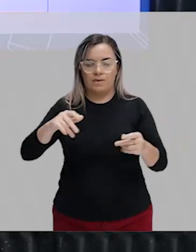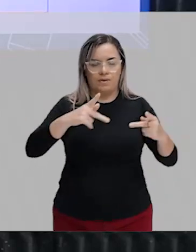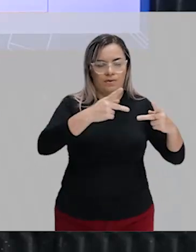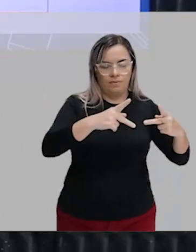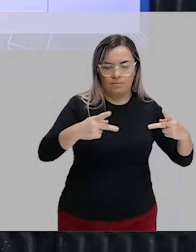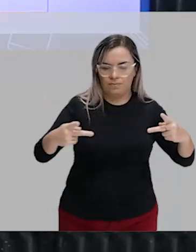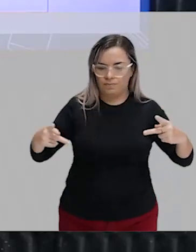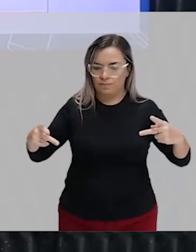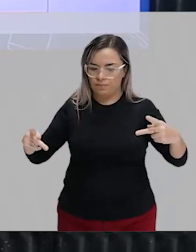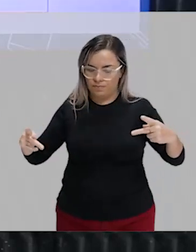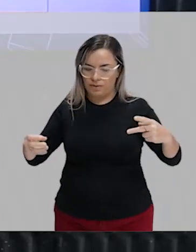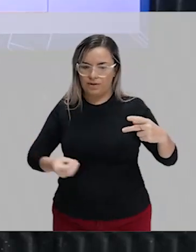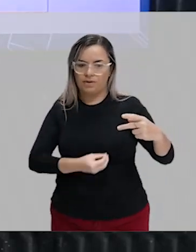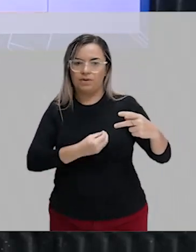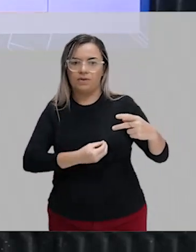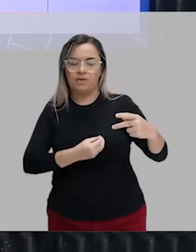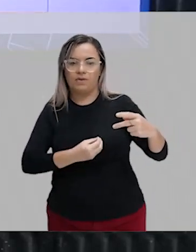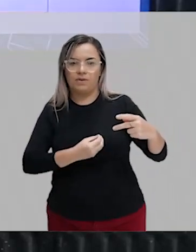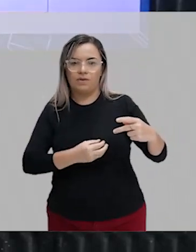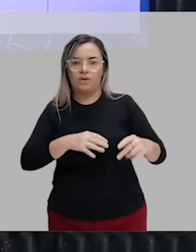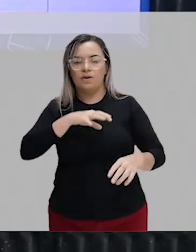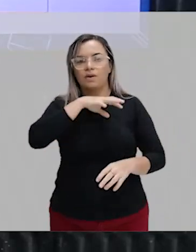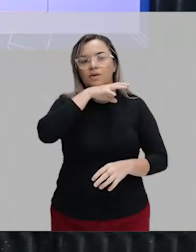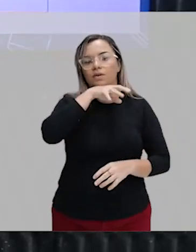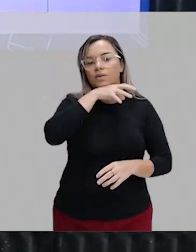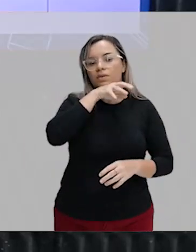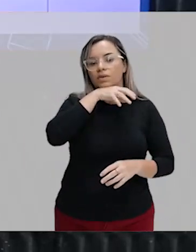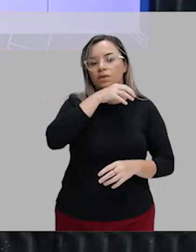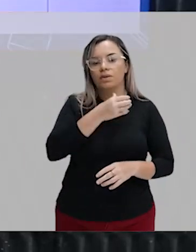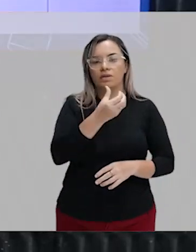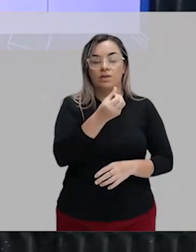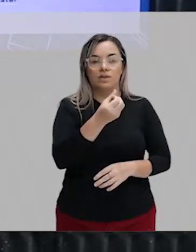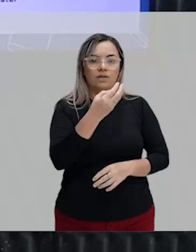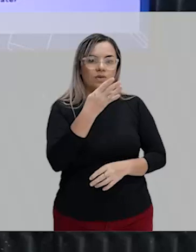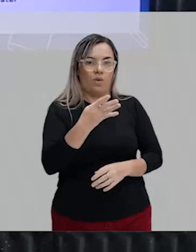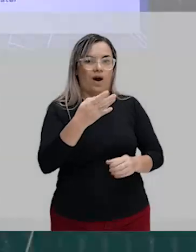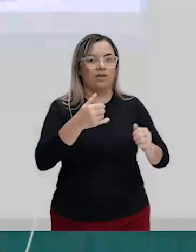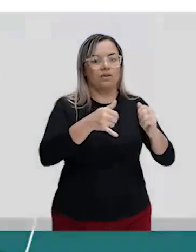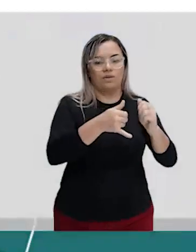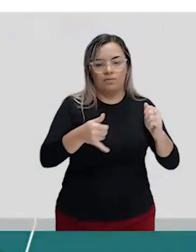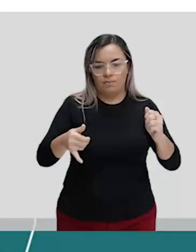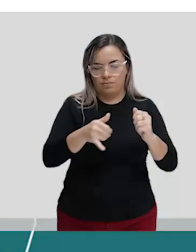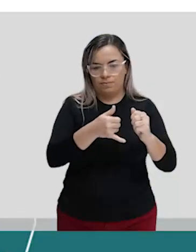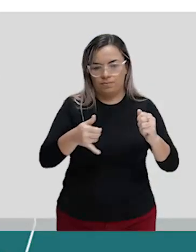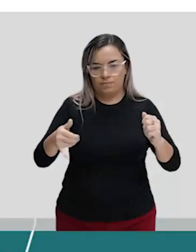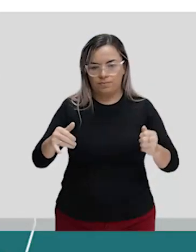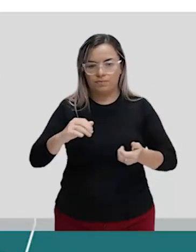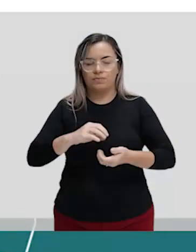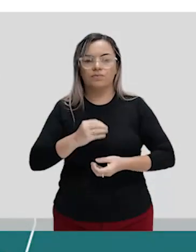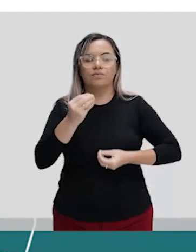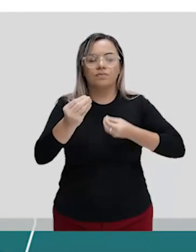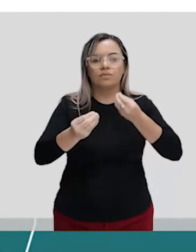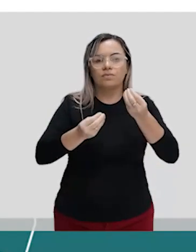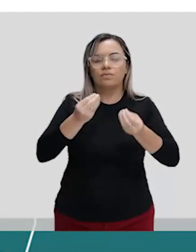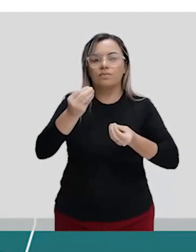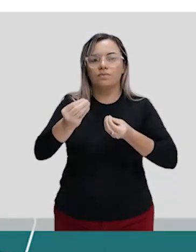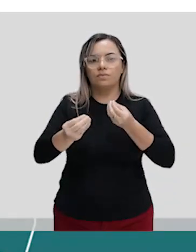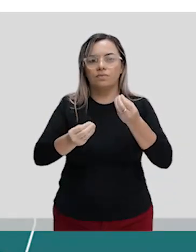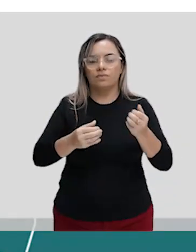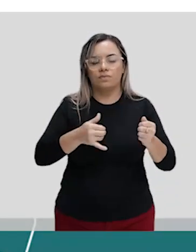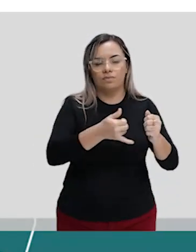formam os seres vivos são cerca de 64 aminoácidos, tá? Então, como é que